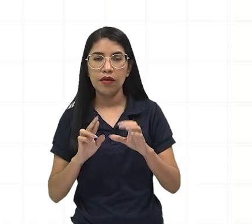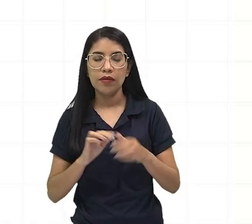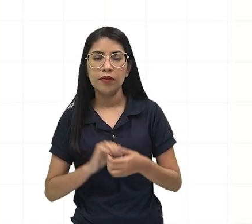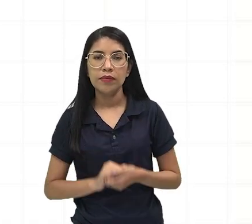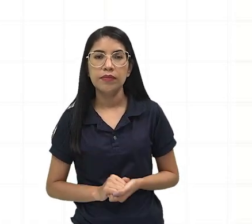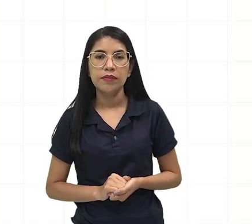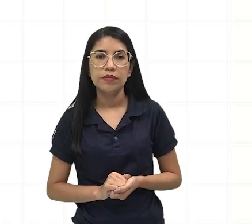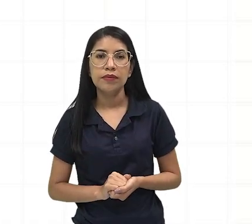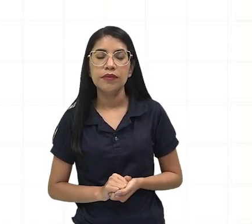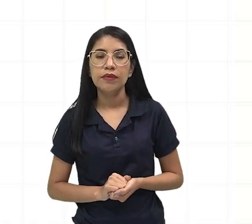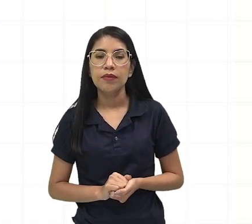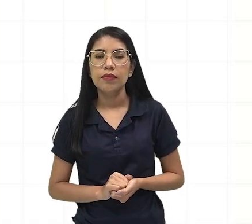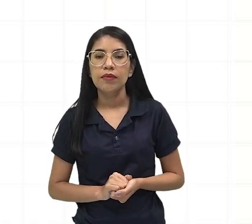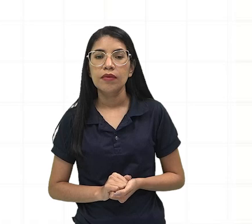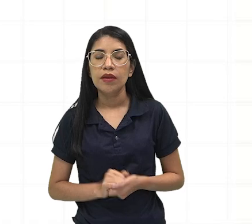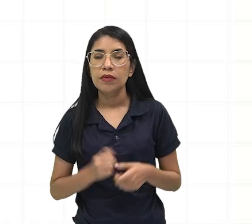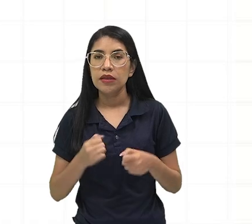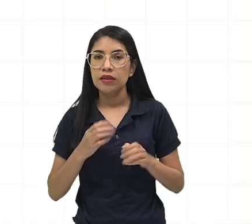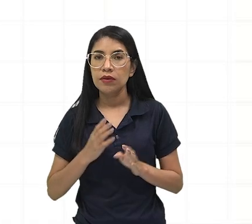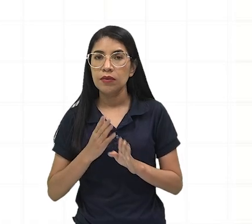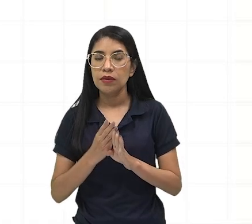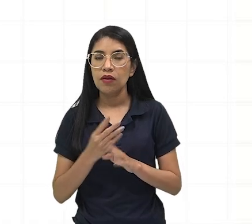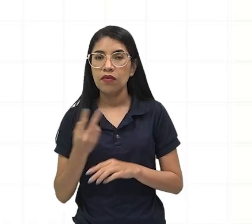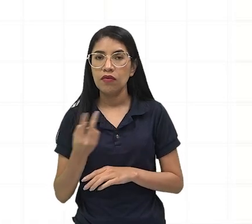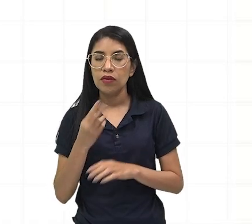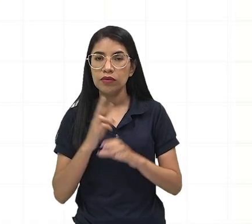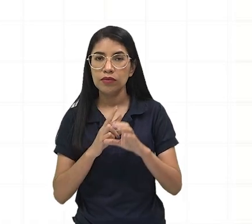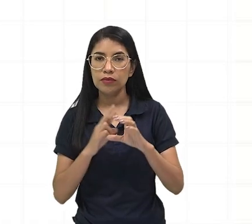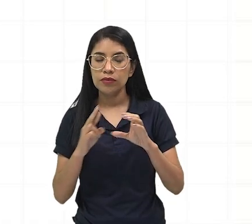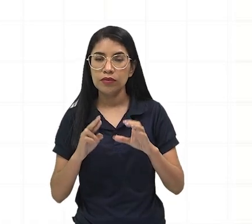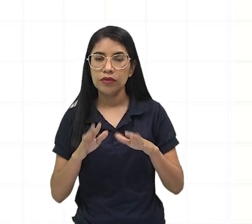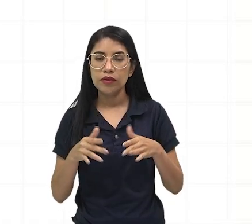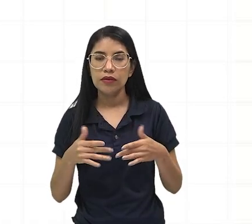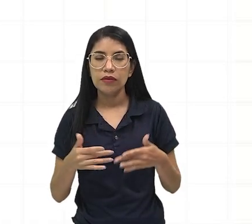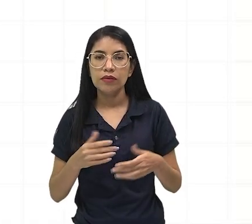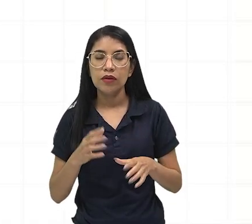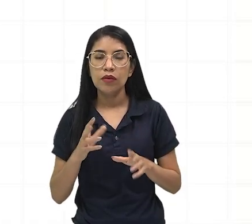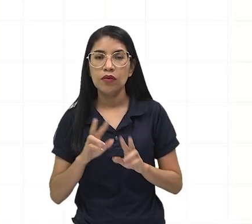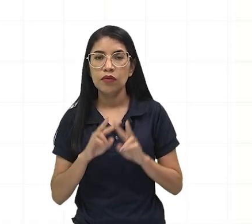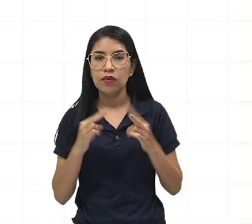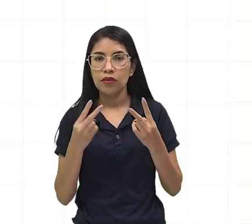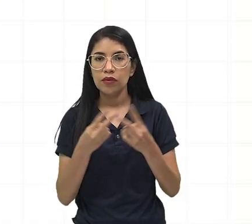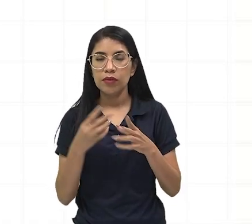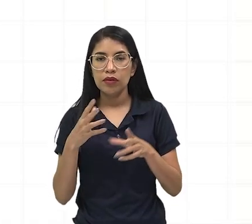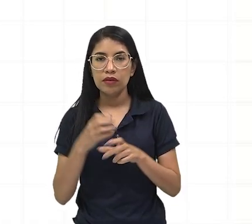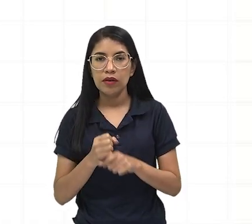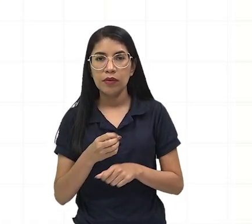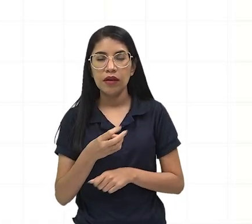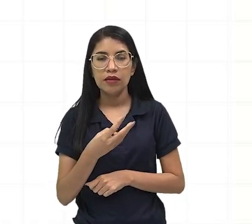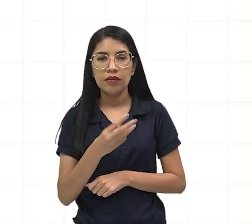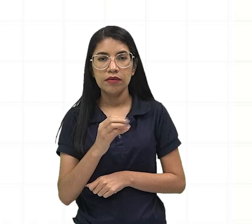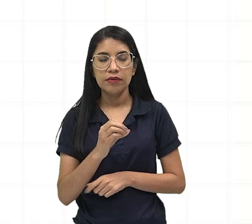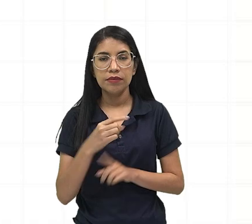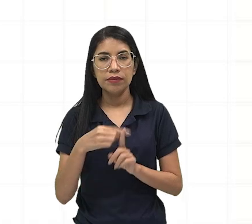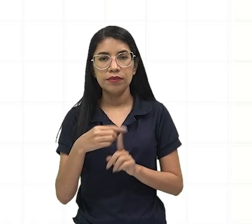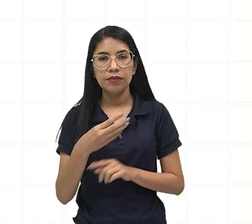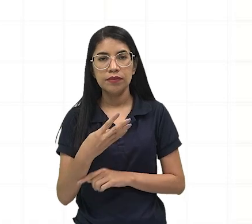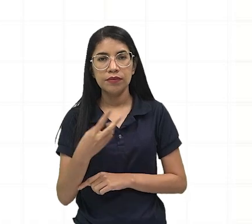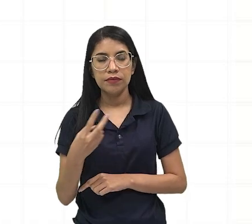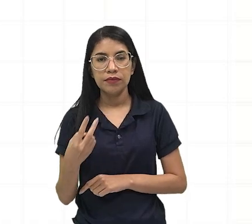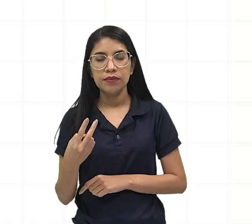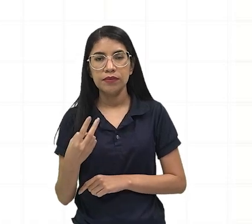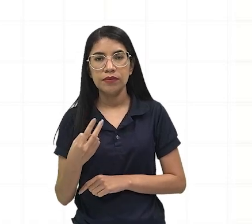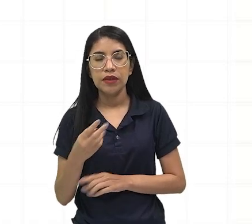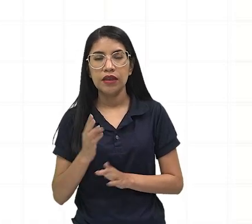base. Vamos descobrir, né? O volume total é 30 mais 42, que nós vimos